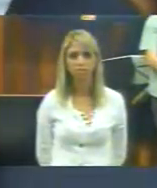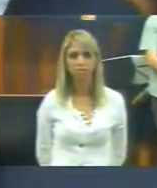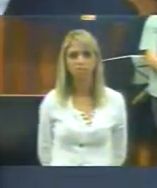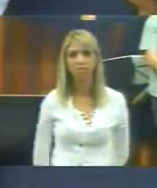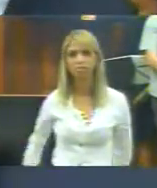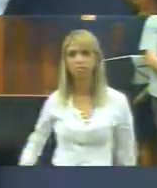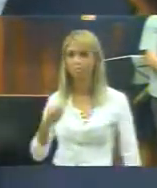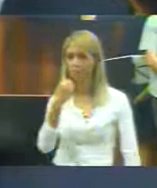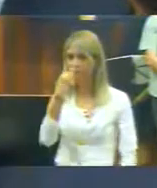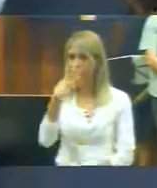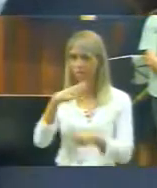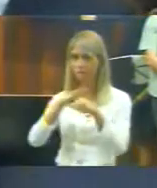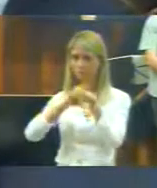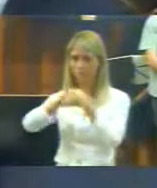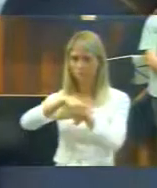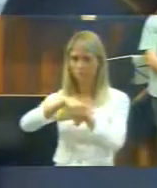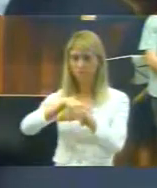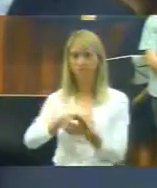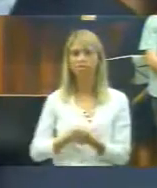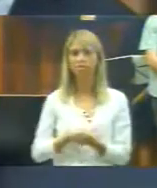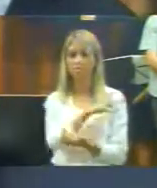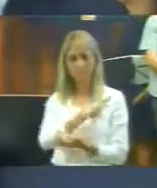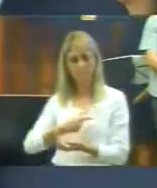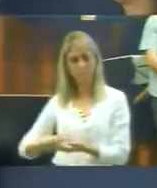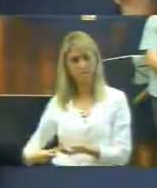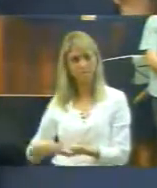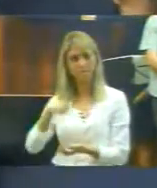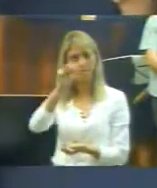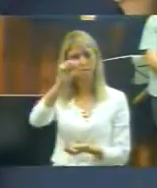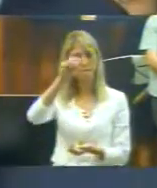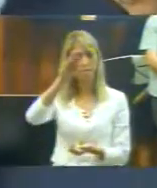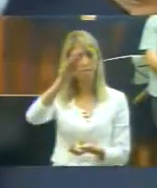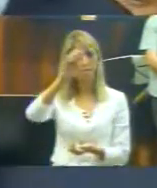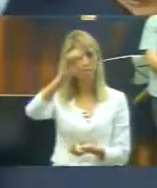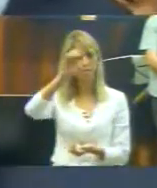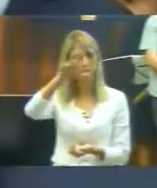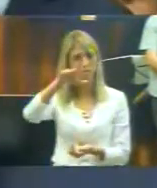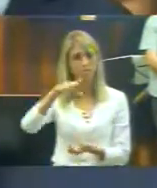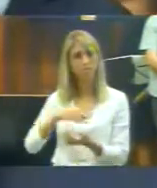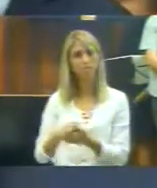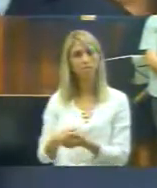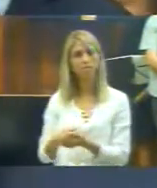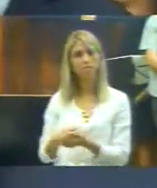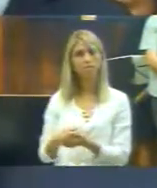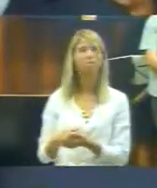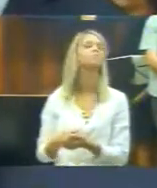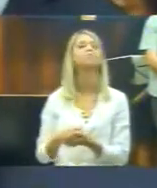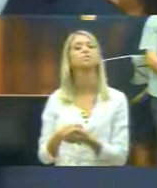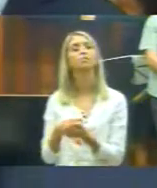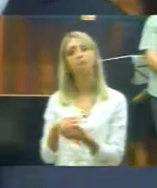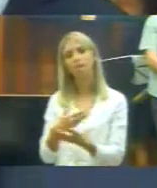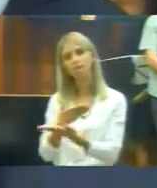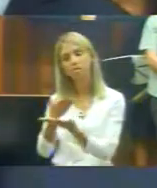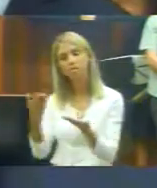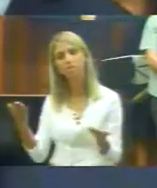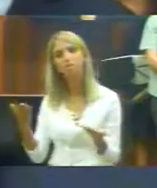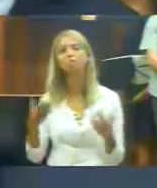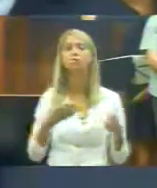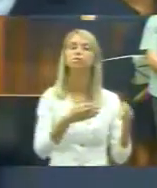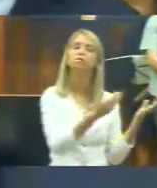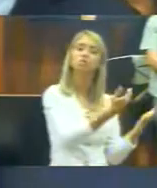Boa noite, senhor presidente Gabriel. Cumprimentando ele, cumprimento todos os parlamentares